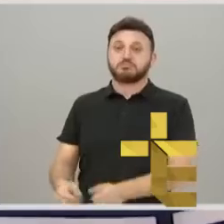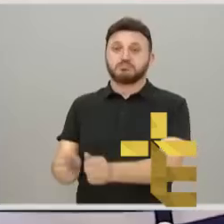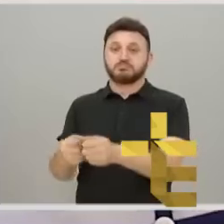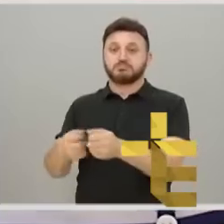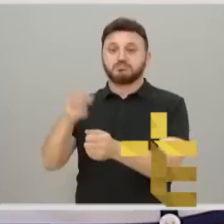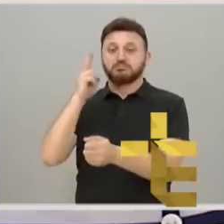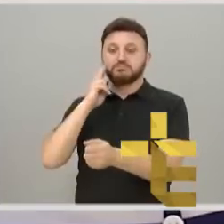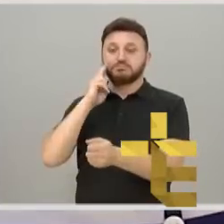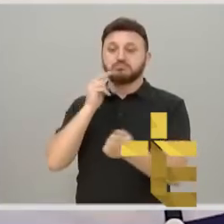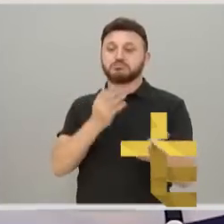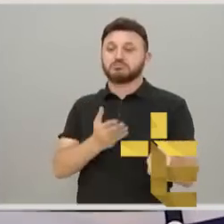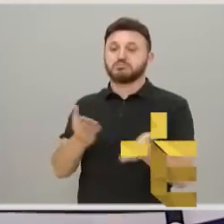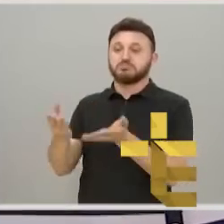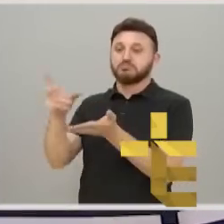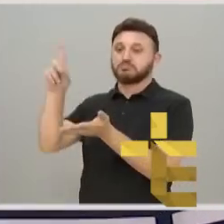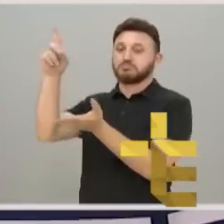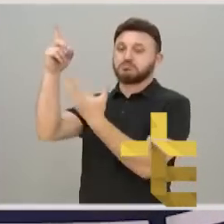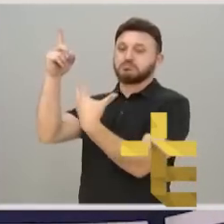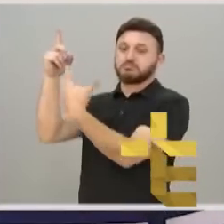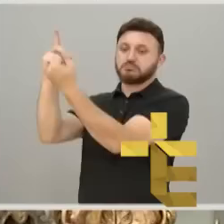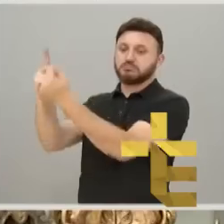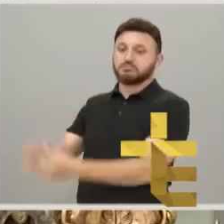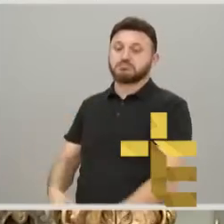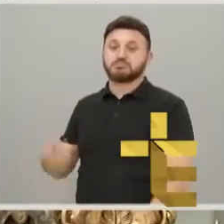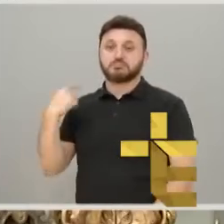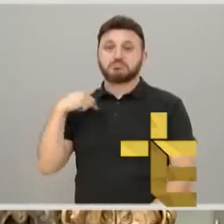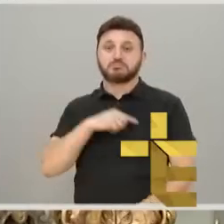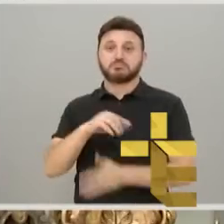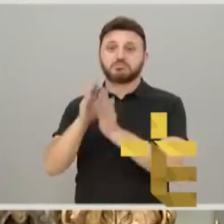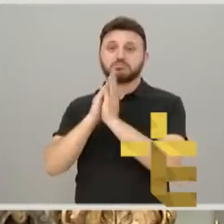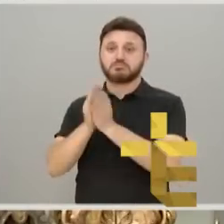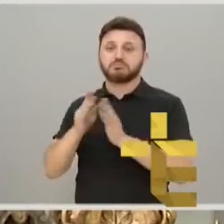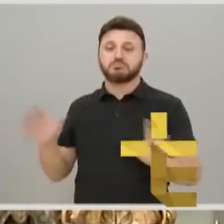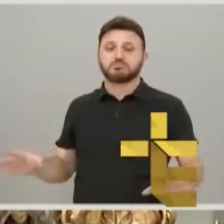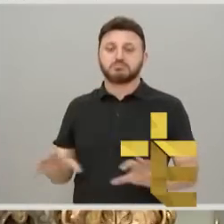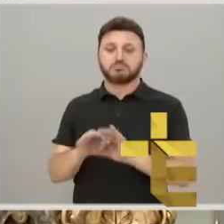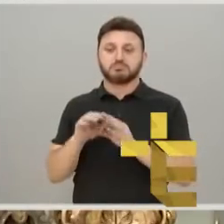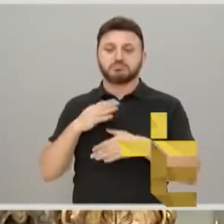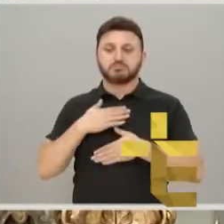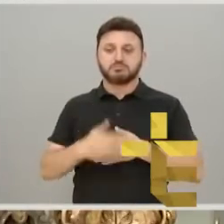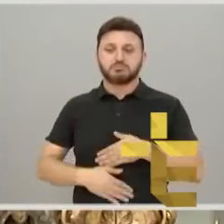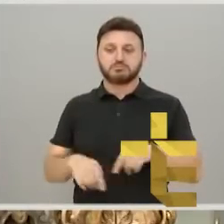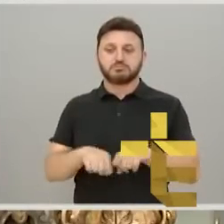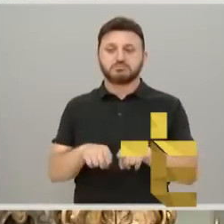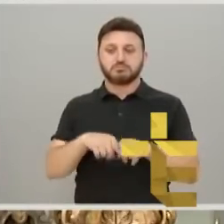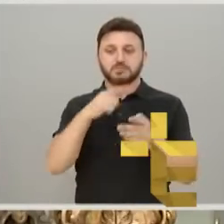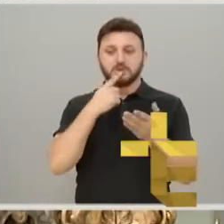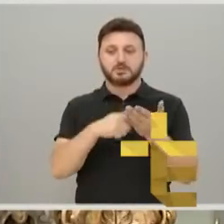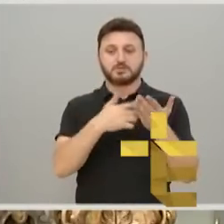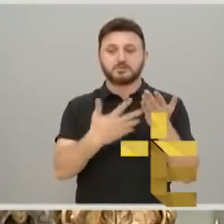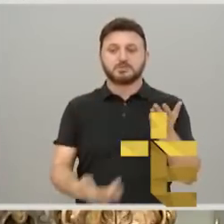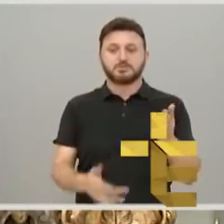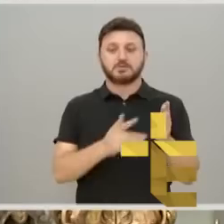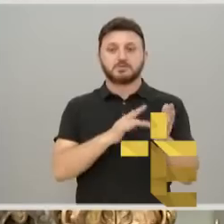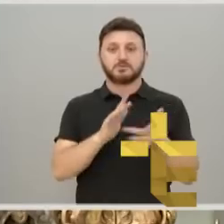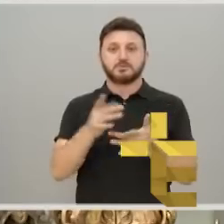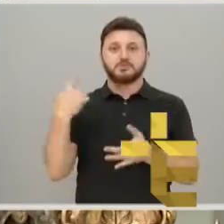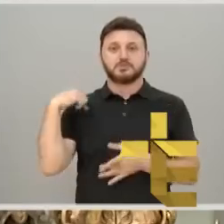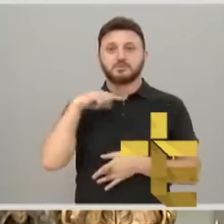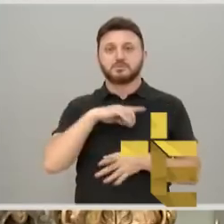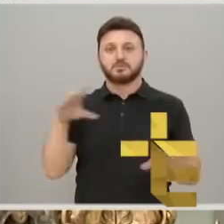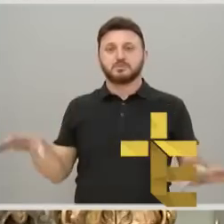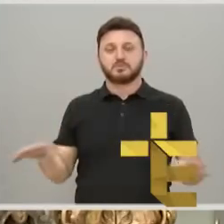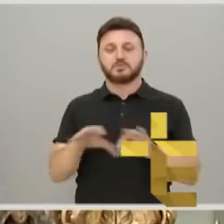servir. Recebei, ó Senhor, a nossa oferta. E nós vos suplicamos que, participando do corpo e o sangue de Cristo,